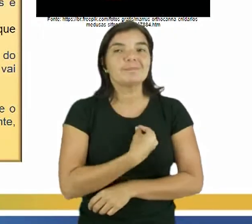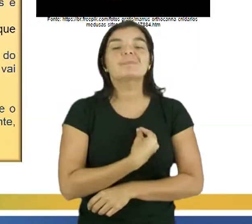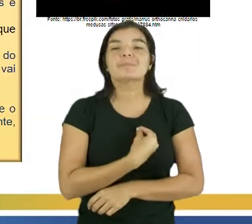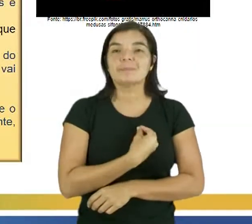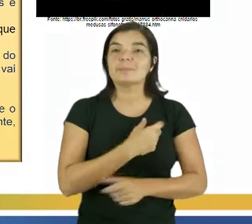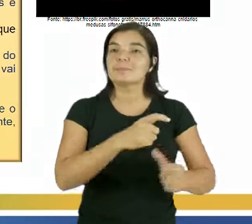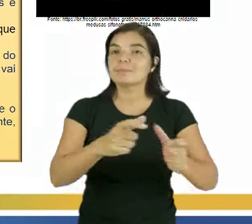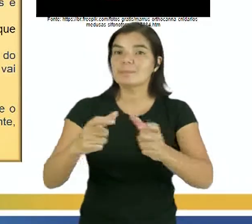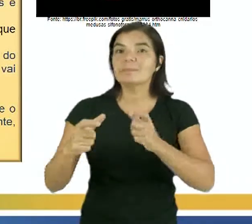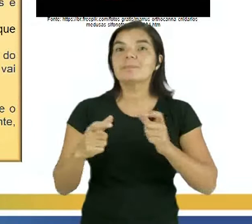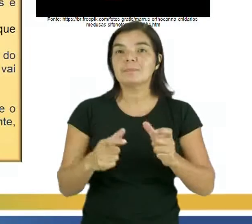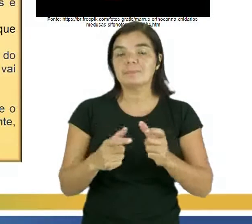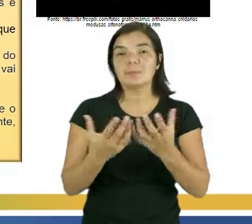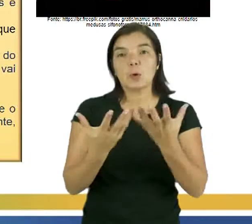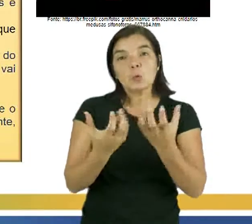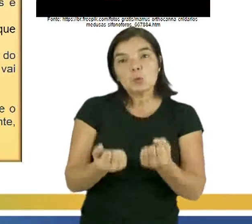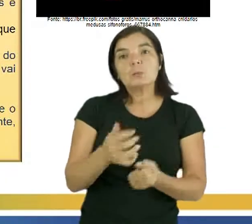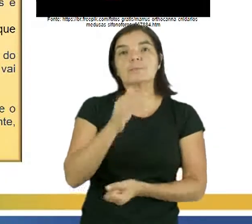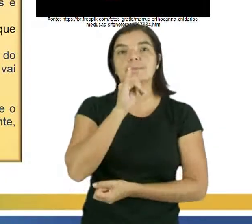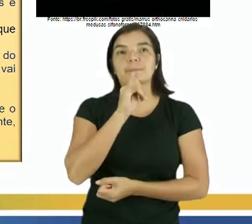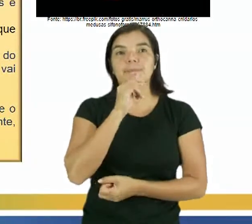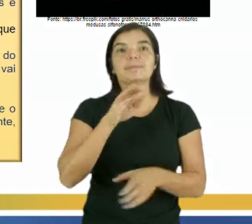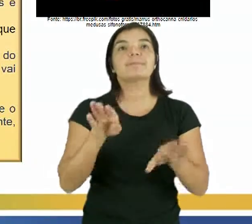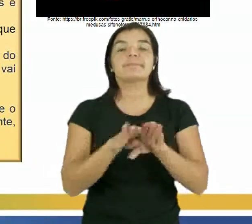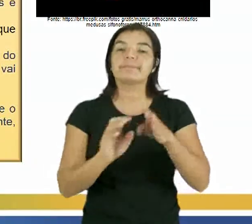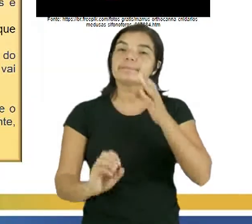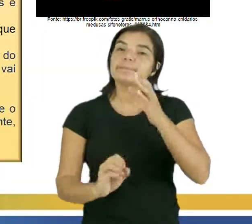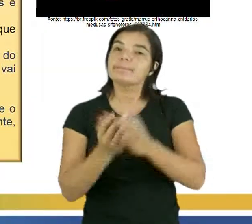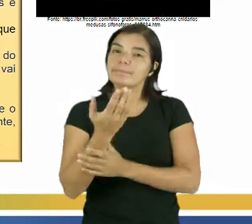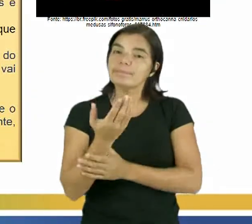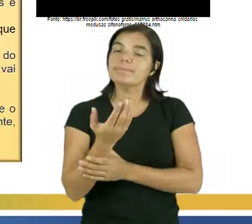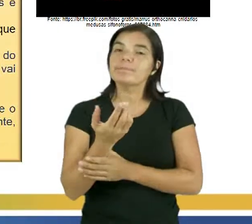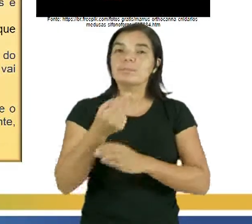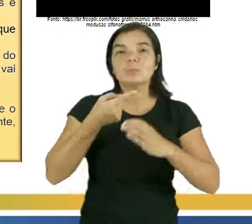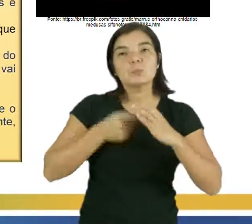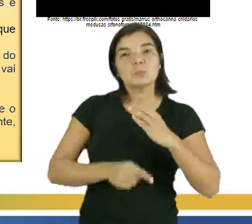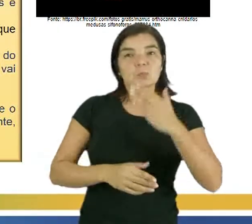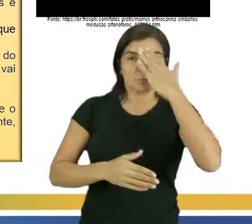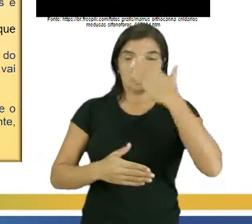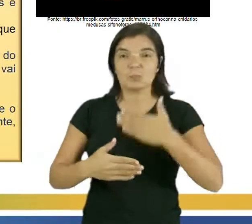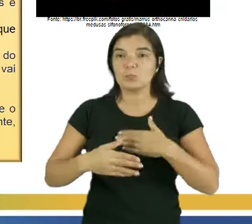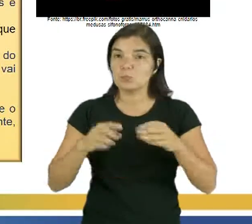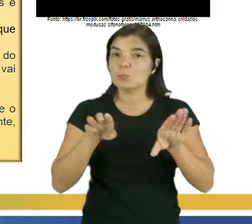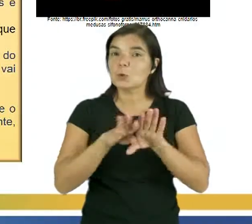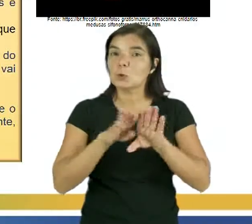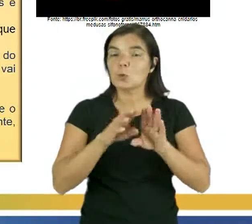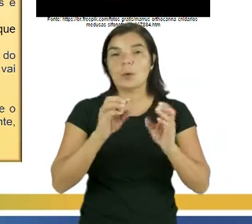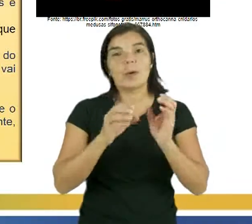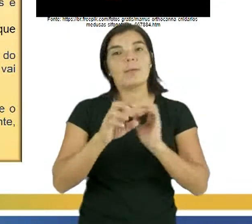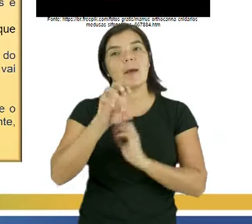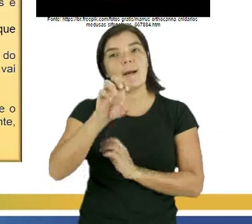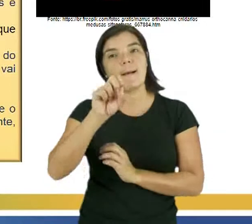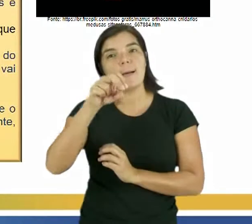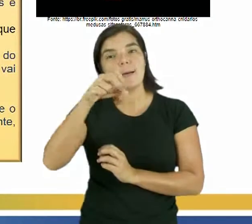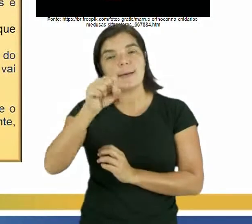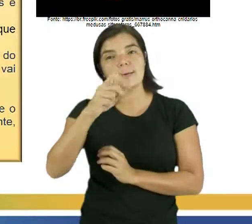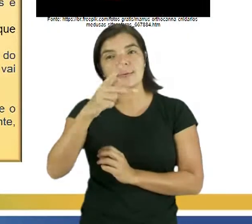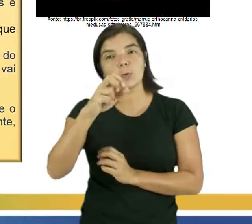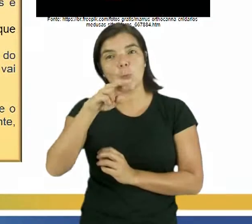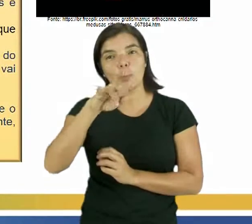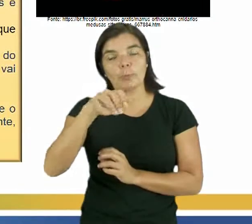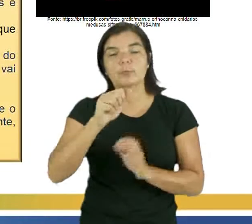adversidades ambientais, como a seca, por exemplo, e que elas surgem no interior do corpo da esponja, vai ter uma parede